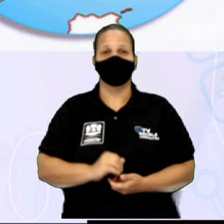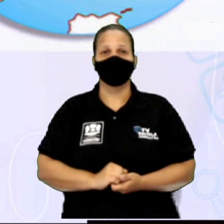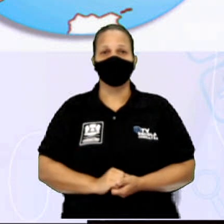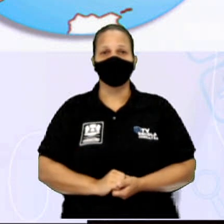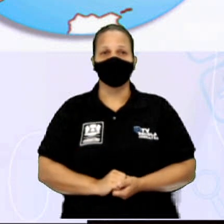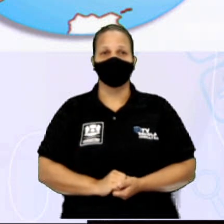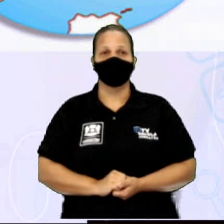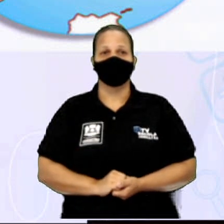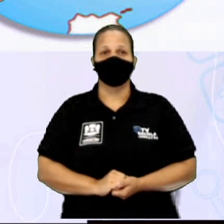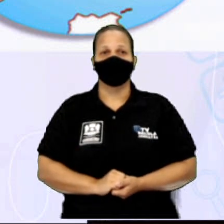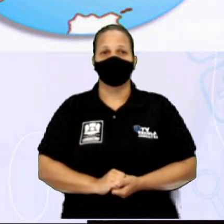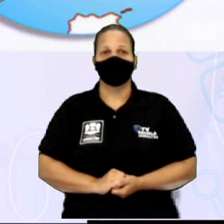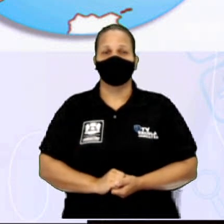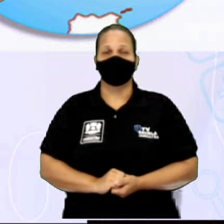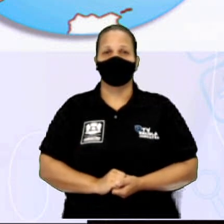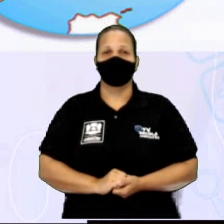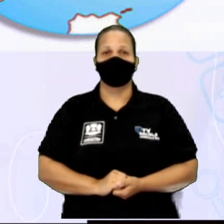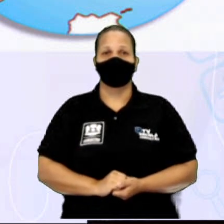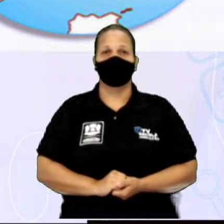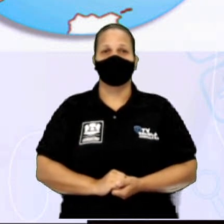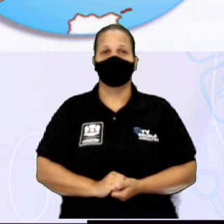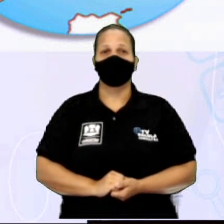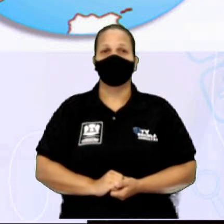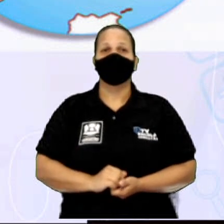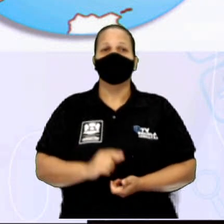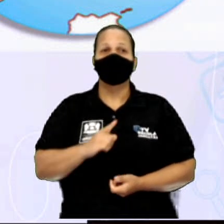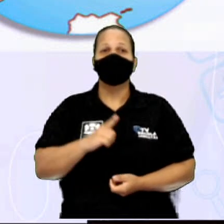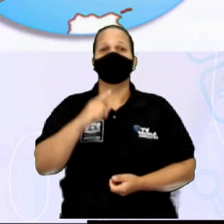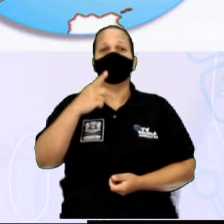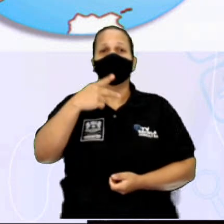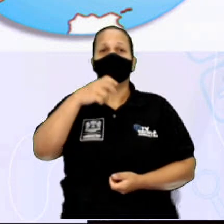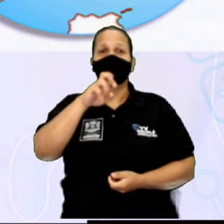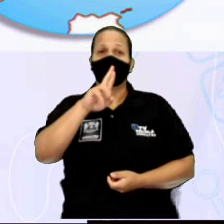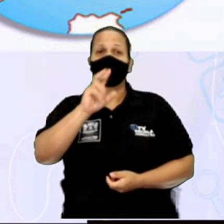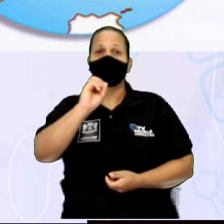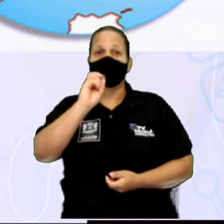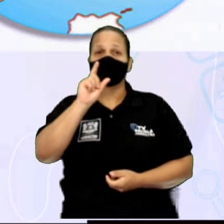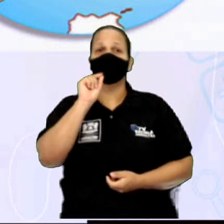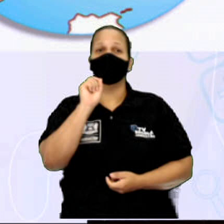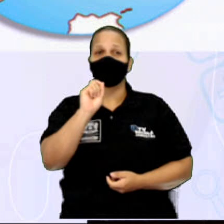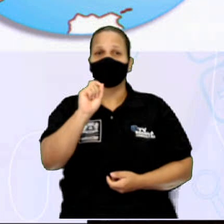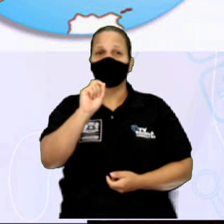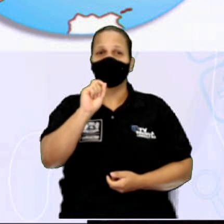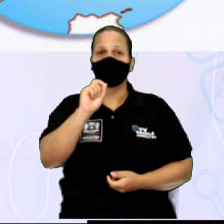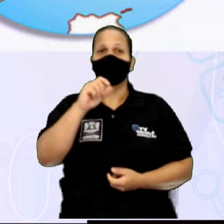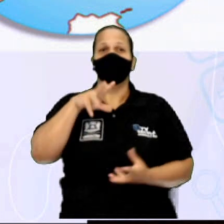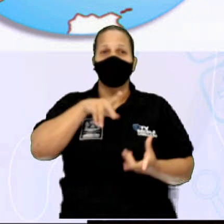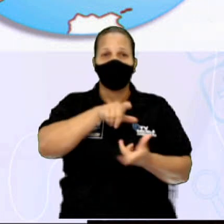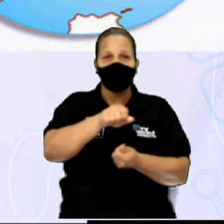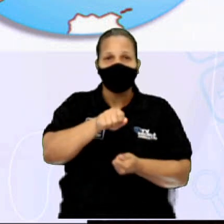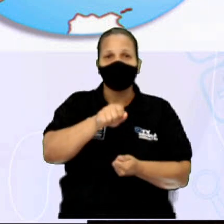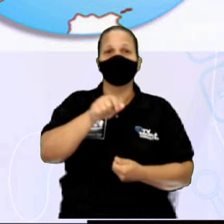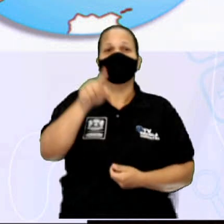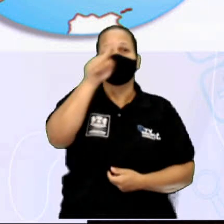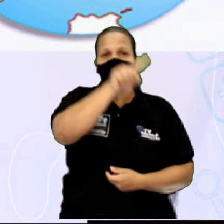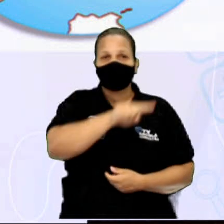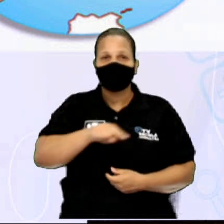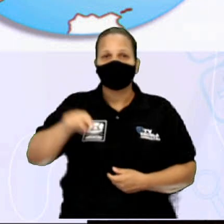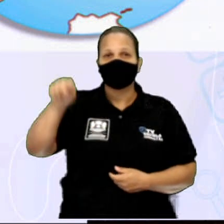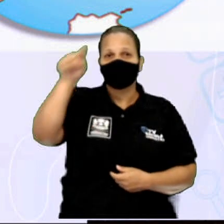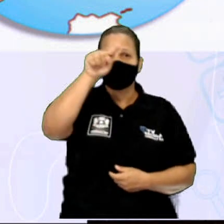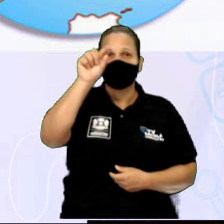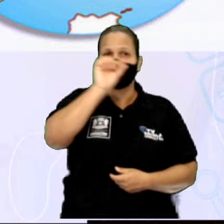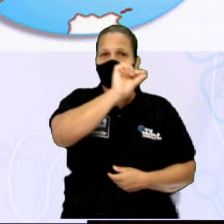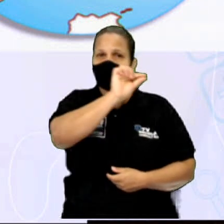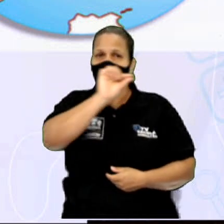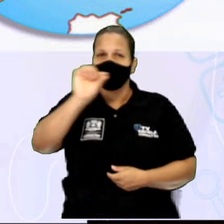observa o slide, que os paralelos são linhas imaginárias que cortam a Terra de maneira horizontal e definem